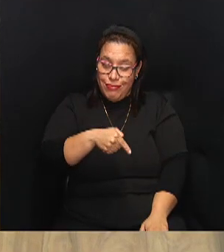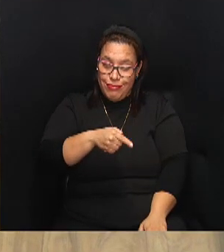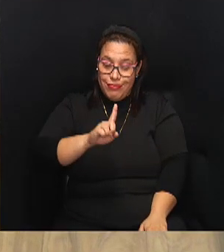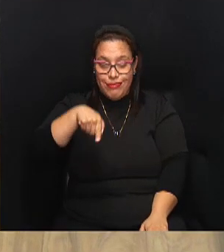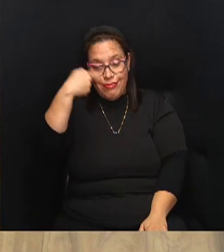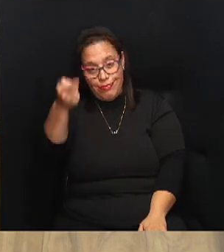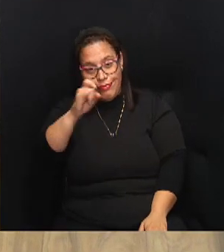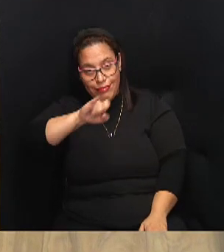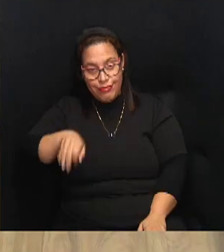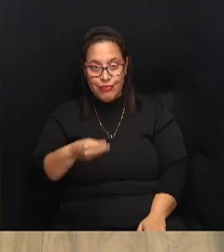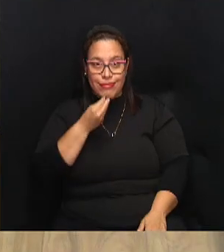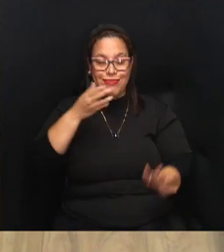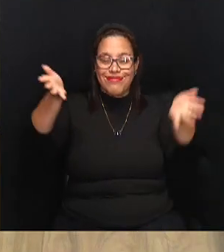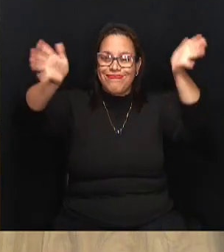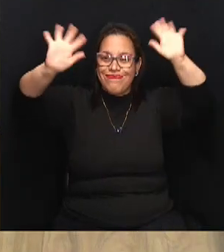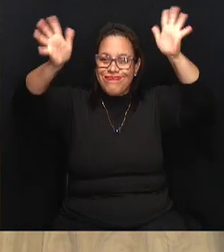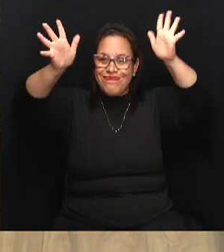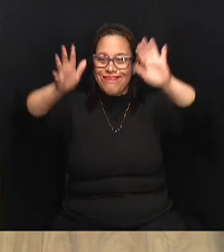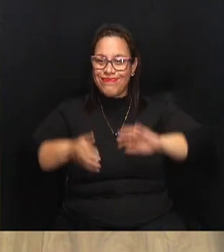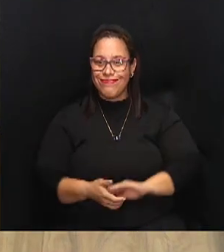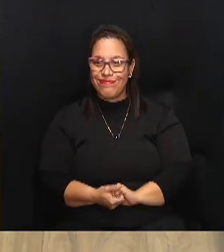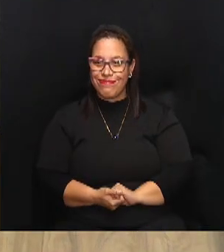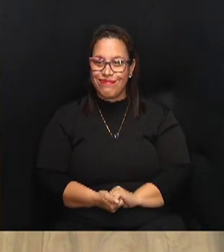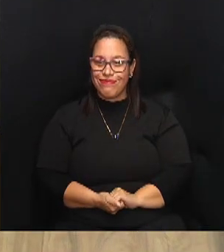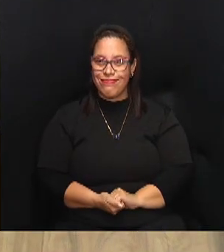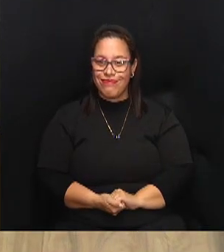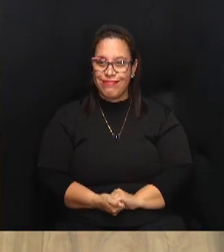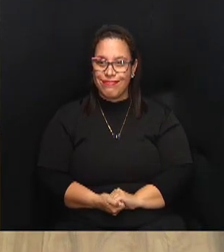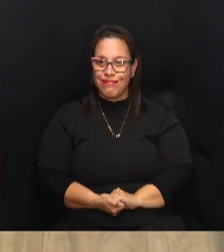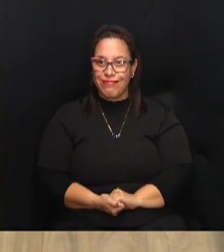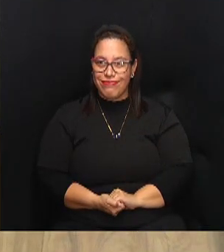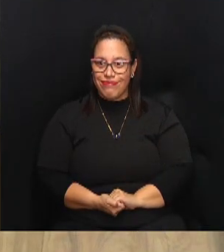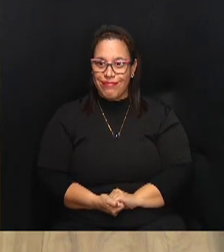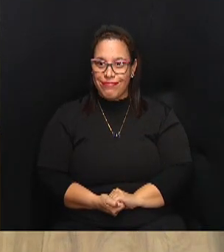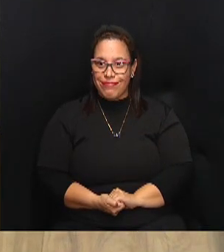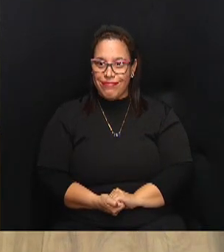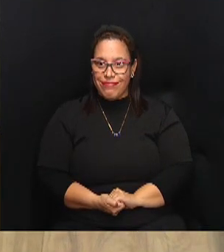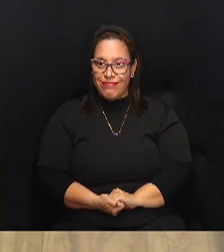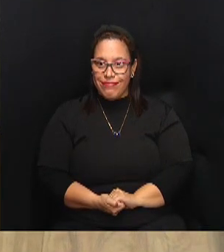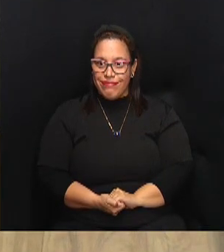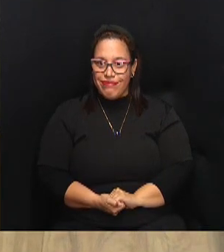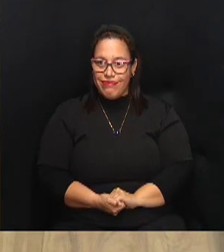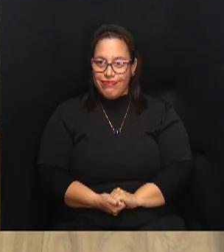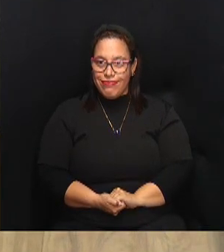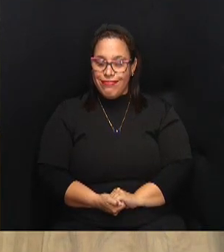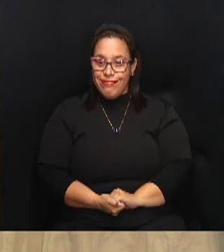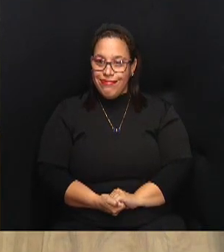Até uma próxima oportunidade. Tchau, tchau. 15 segundos.